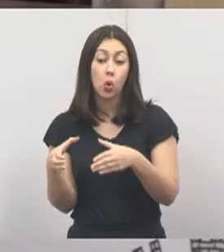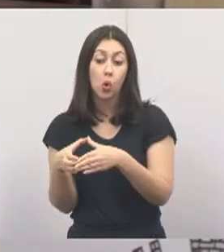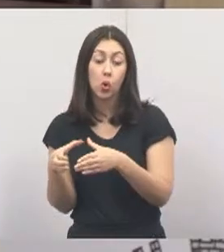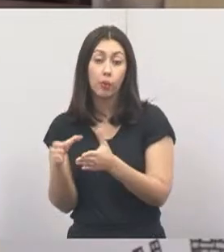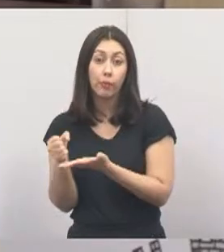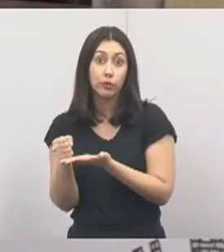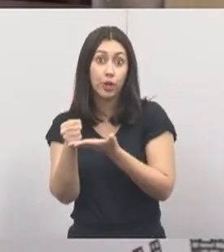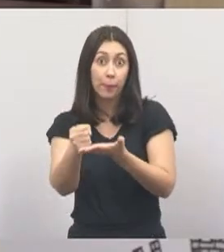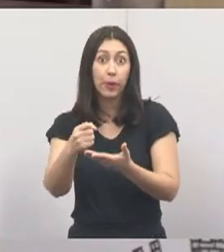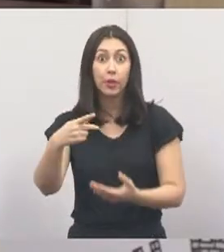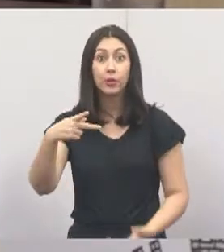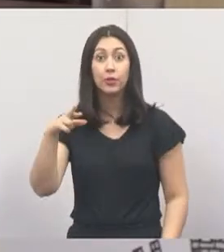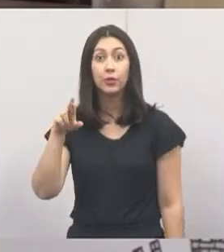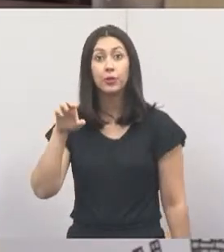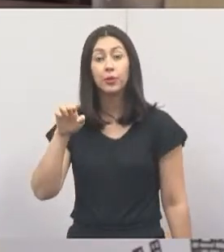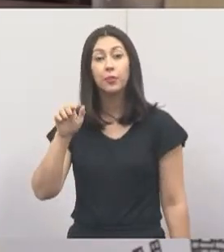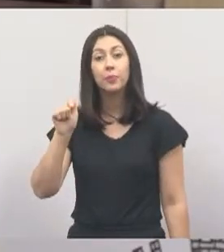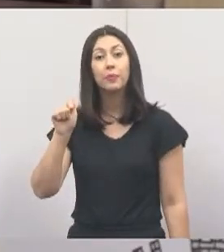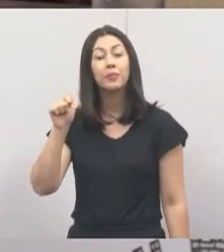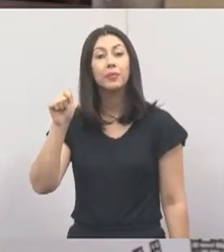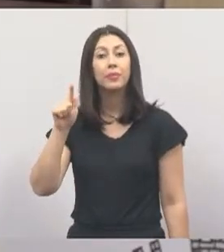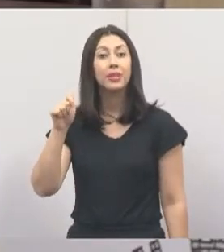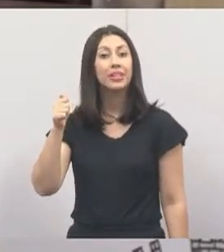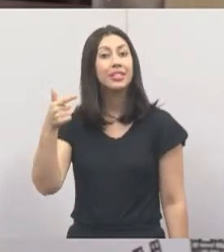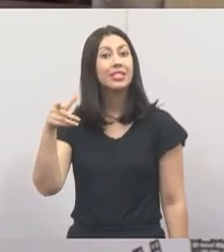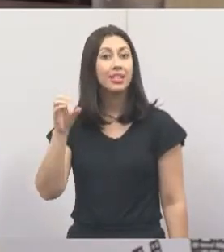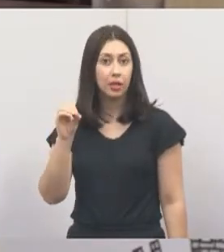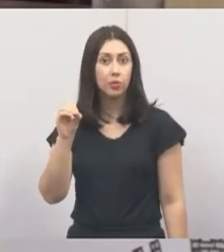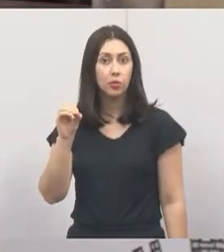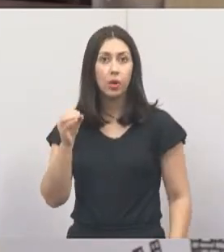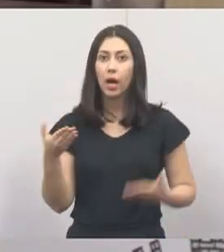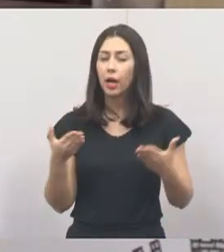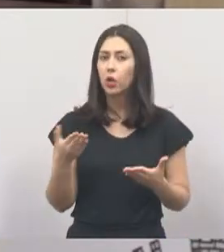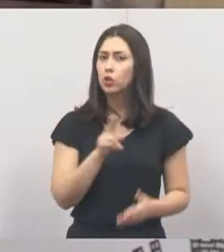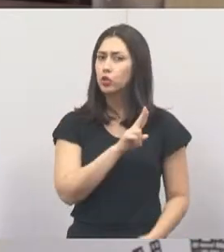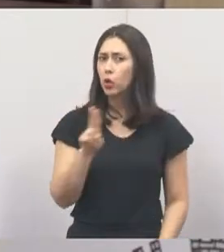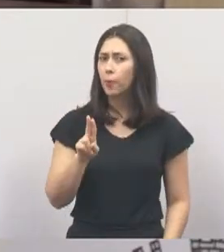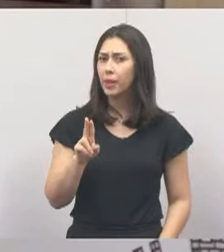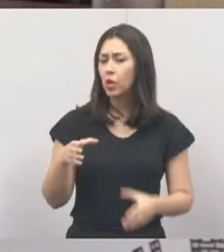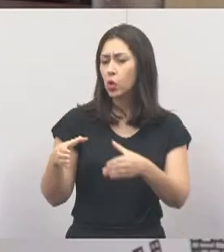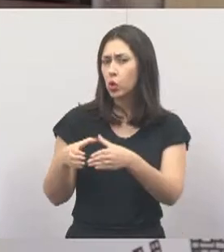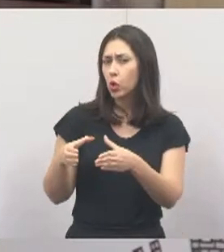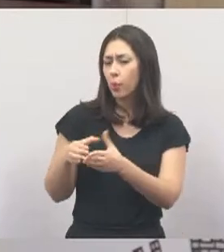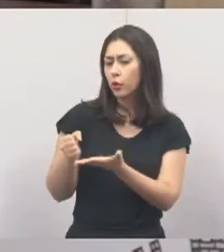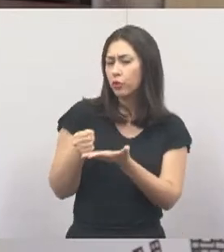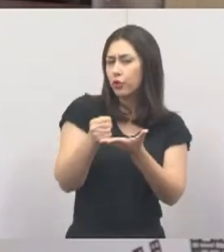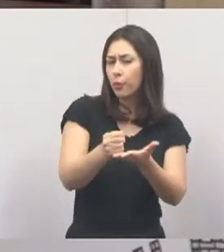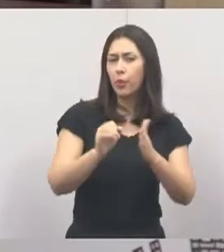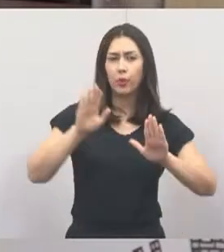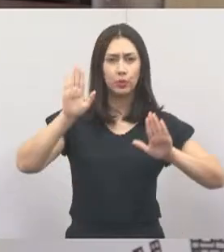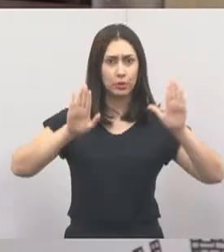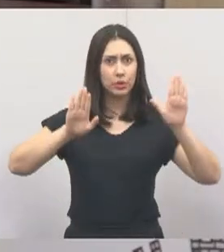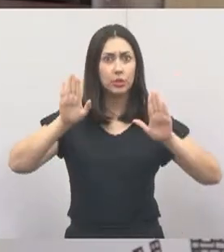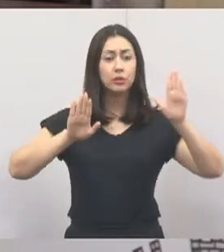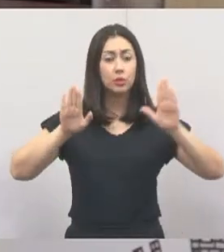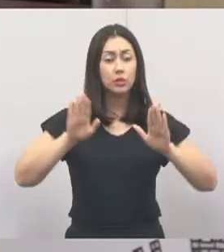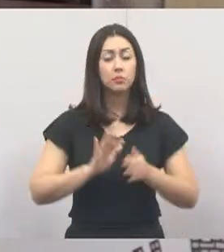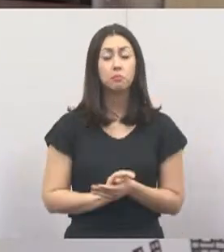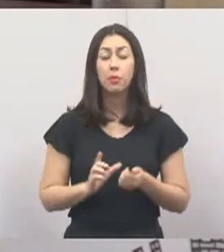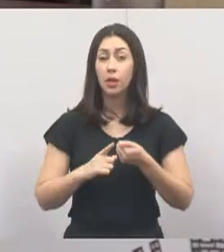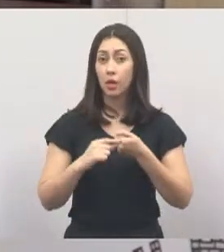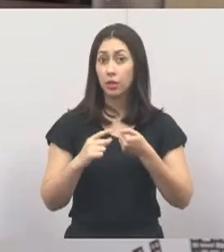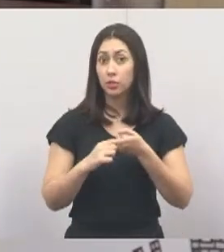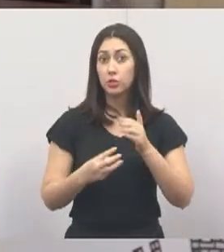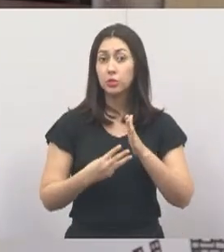que passa a ser denominada equipe de apoio das licitações. Artigo 3º. Passam a compor